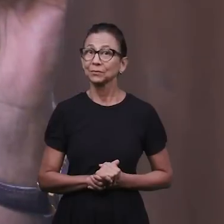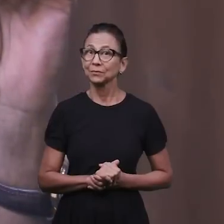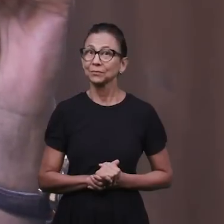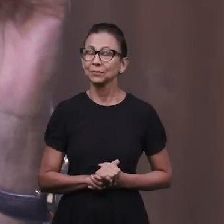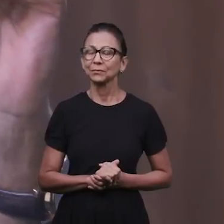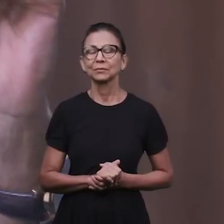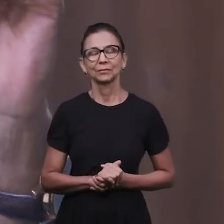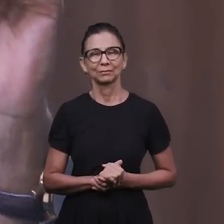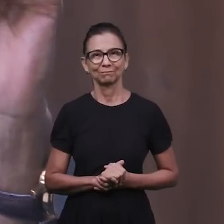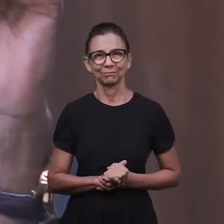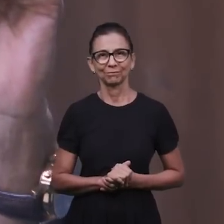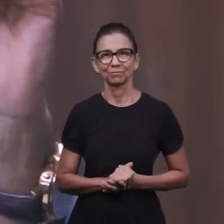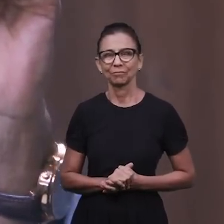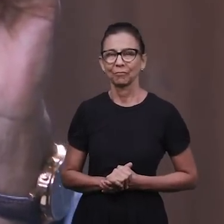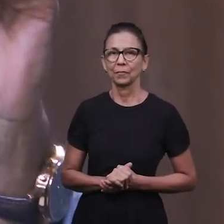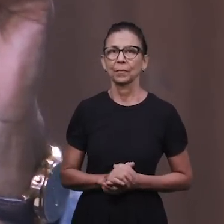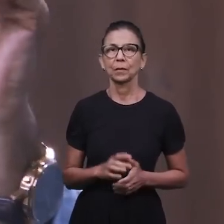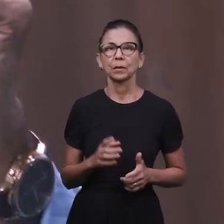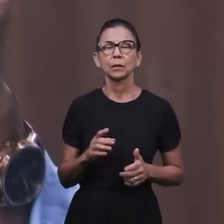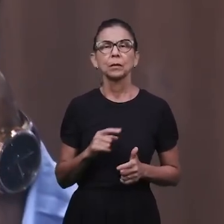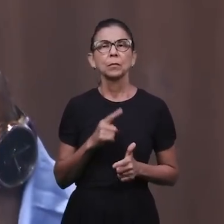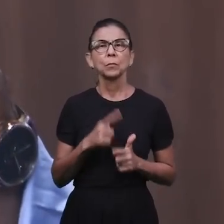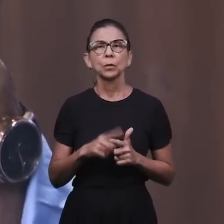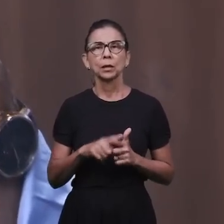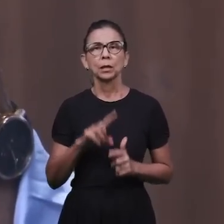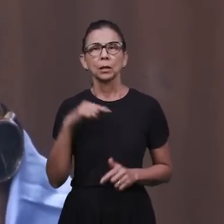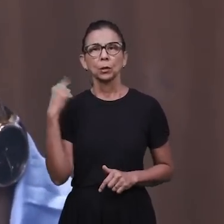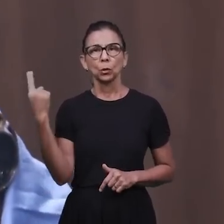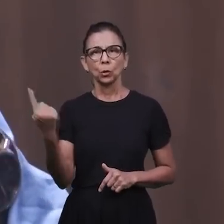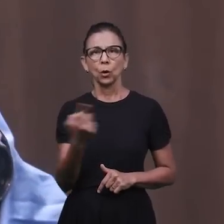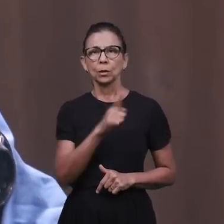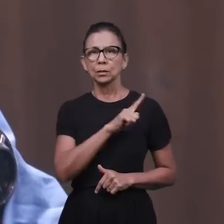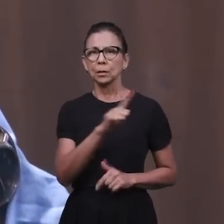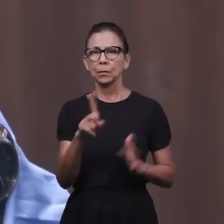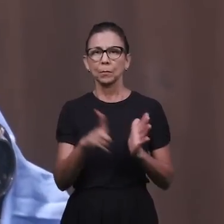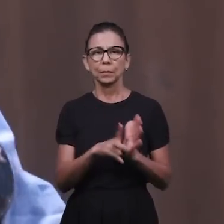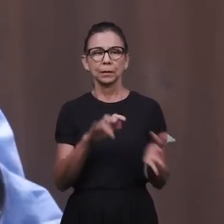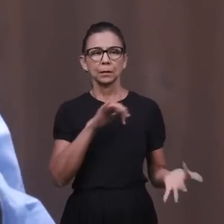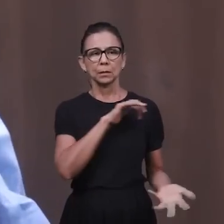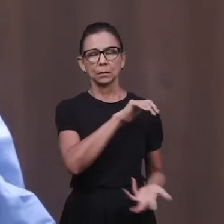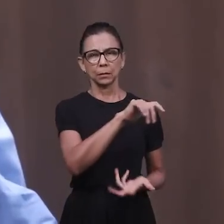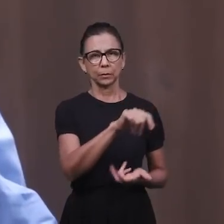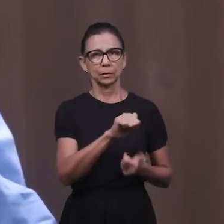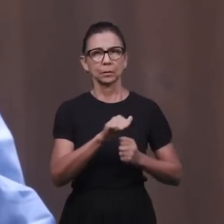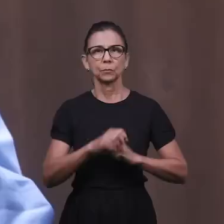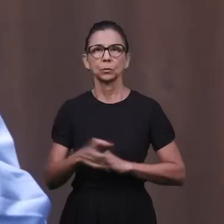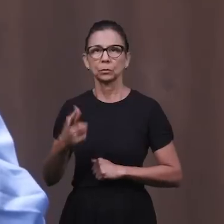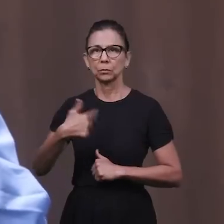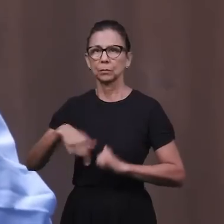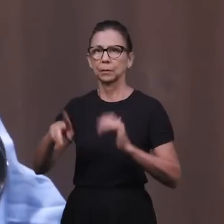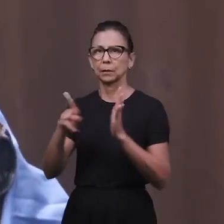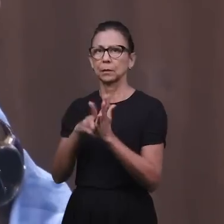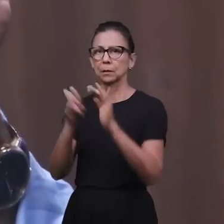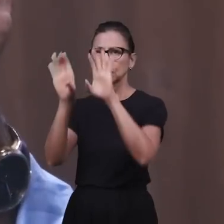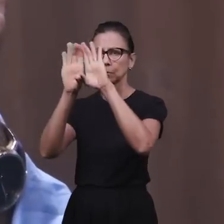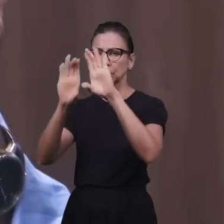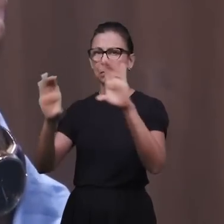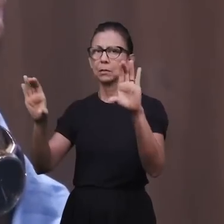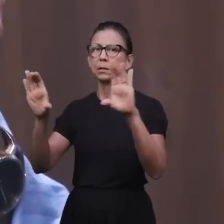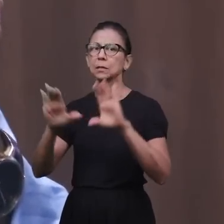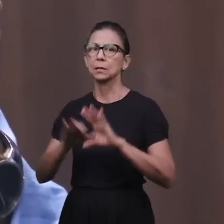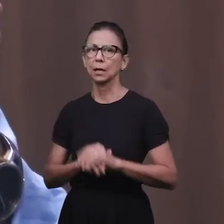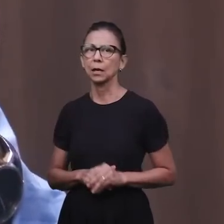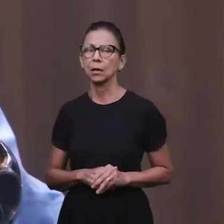para isso. É porque nós não somos cidadãos deste mundo, nós somos